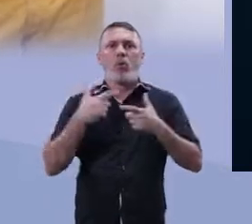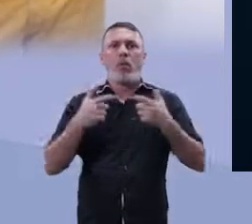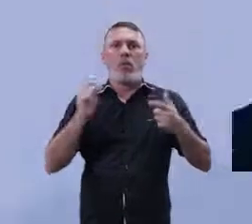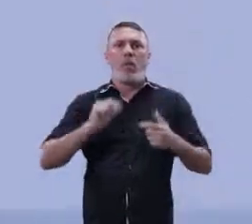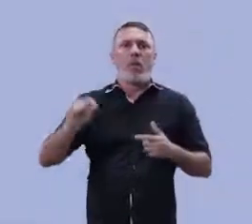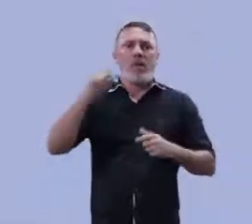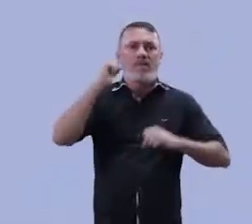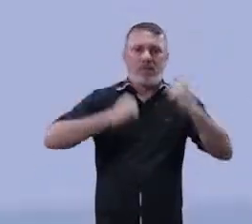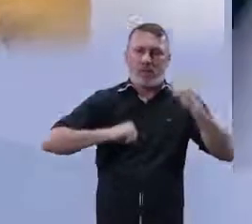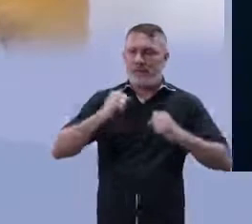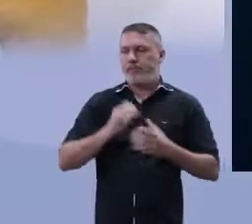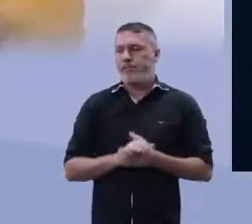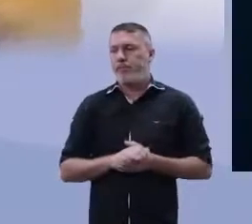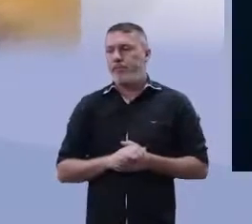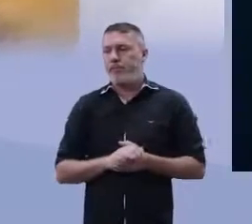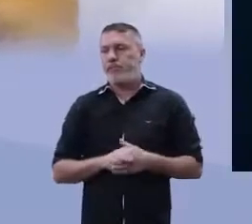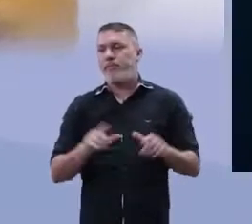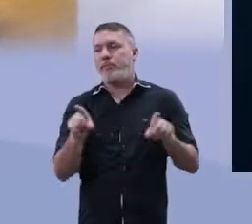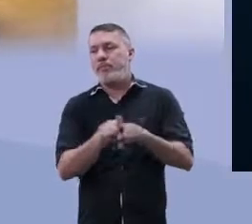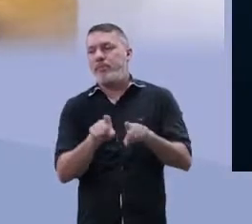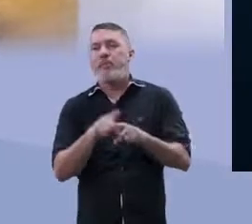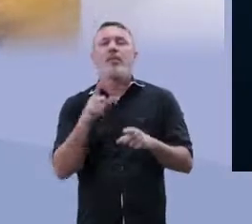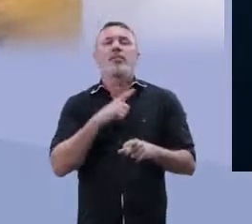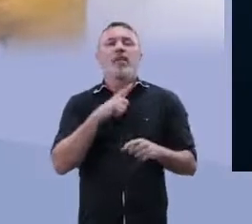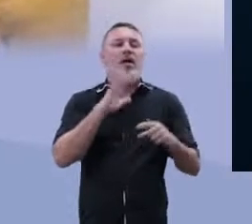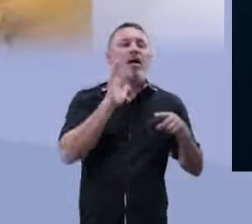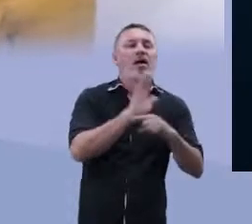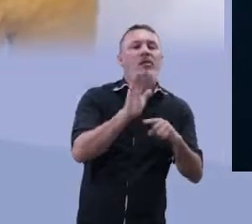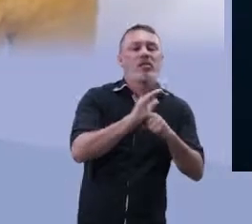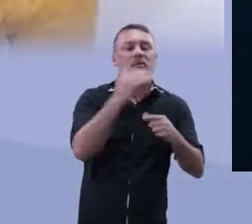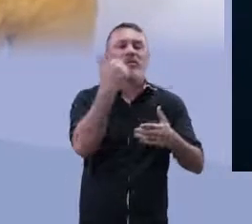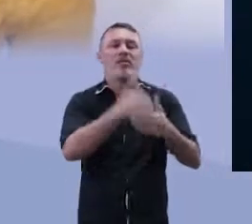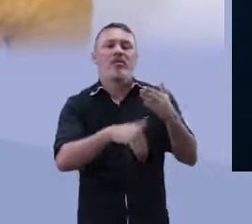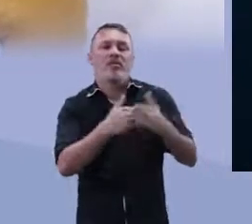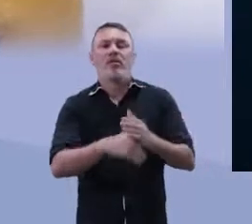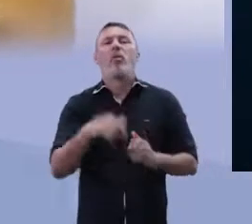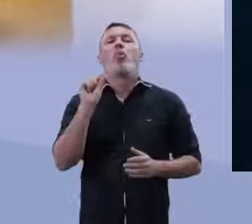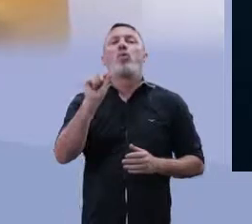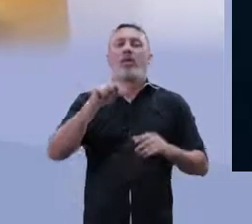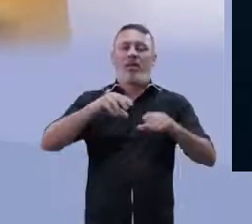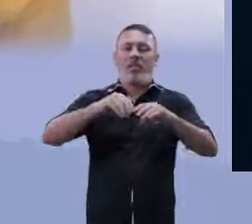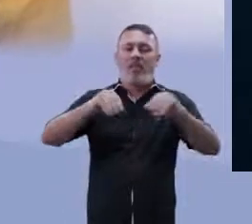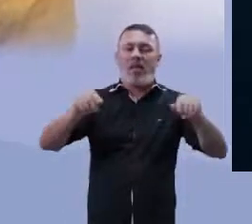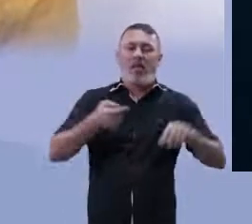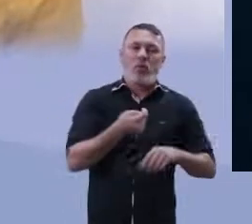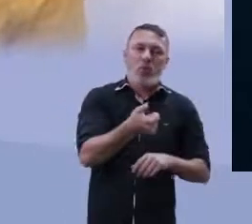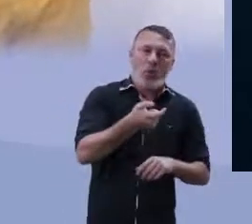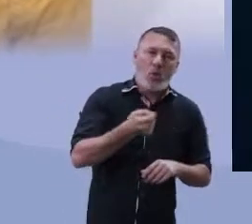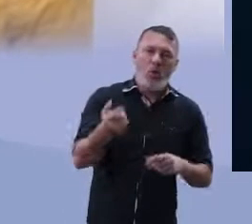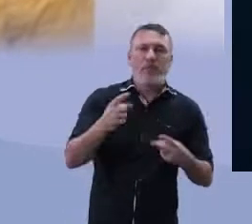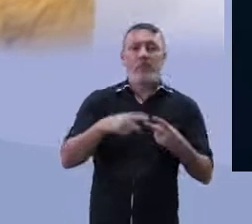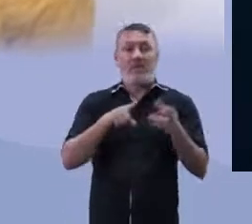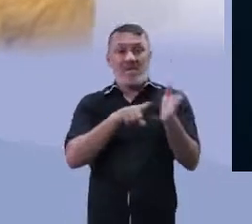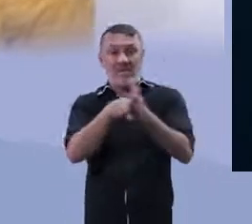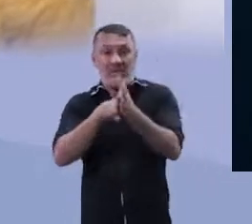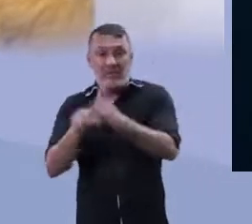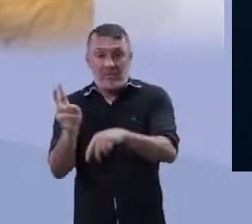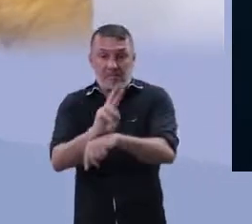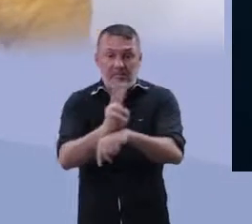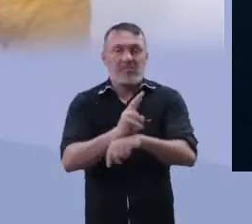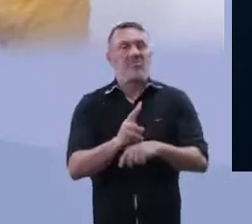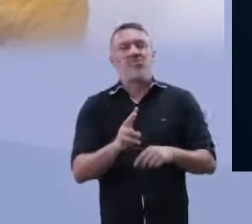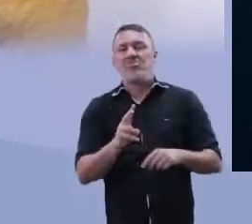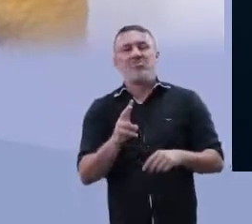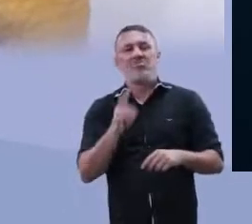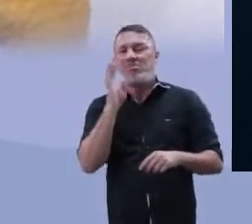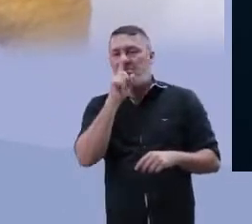processo produtivo. Os incentivos fiscais, doação de terrenos, mão de obra barata, pouca fiscalização, né, pouca, vamos dizer